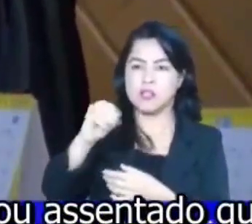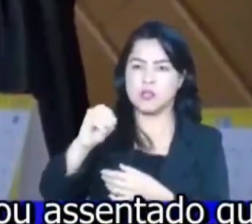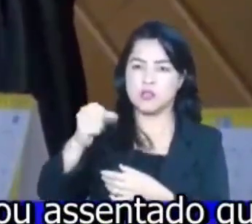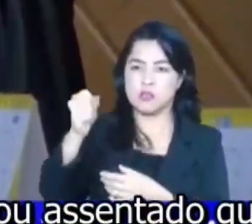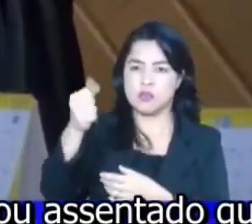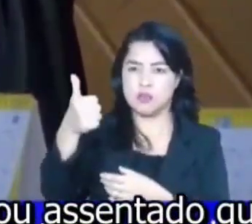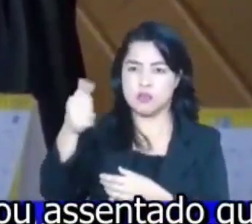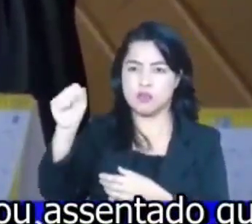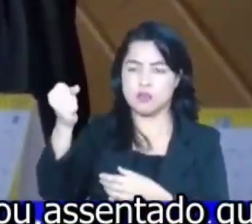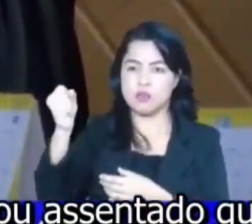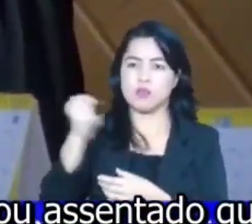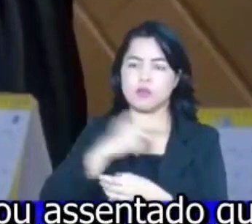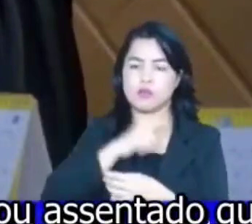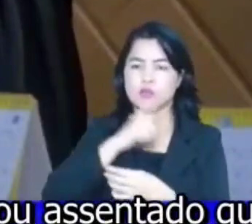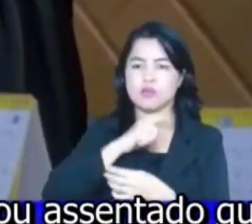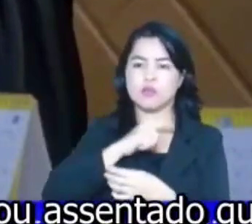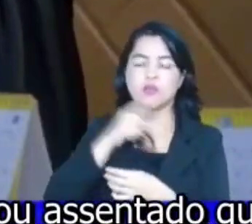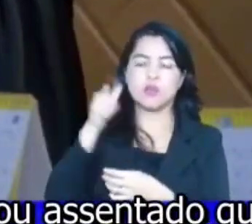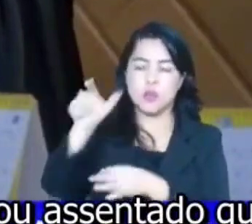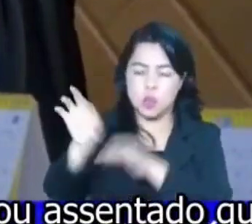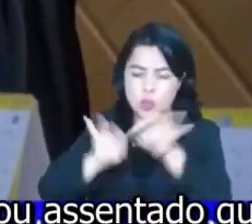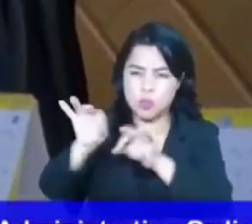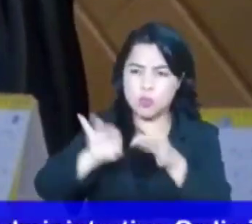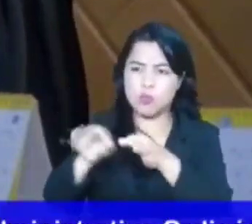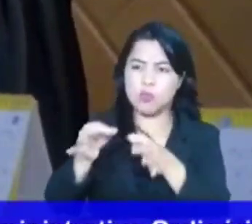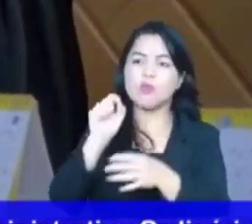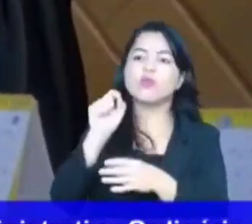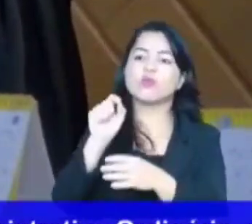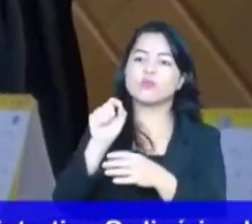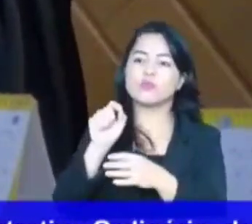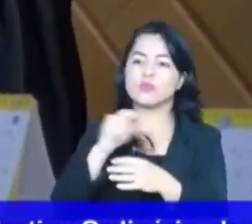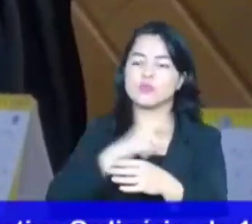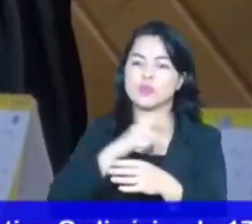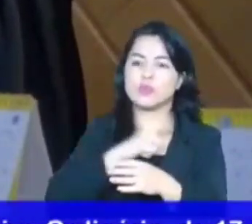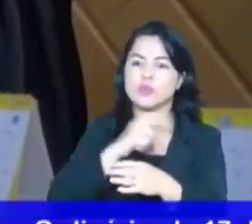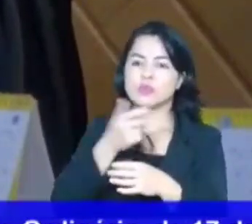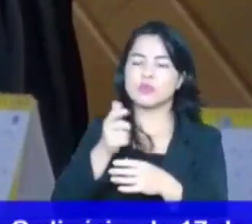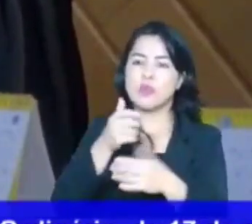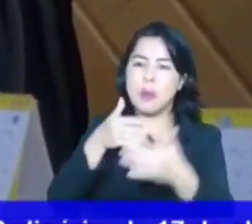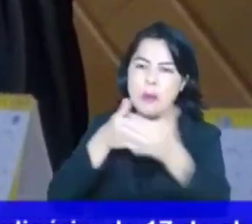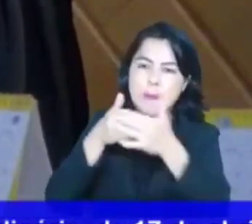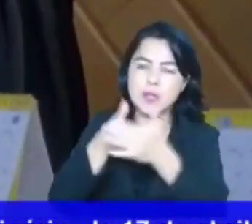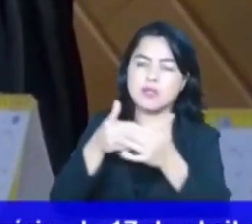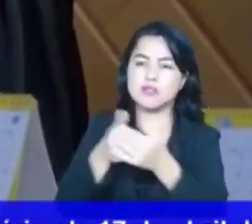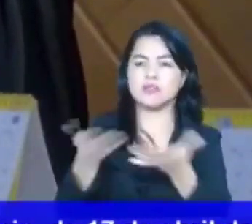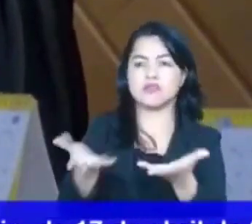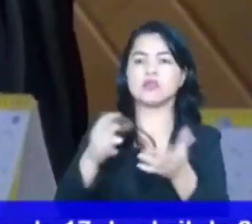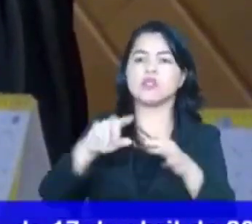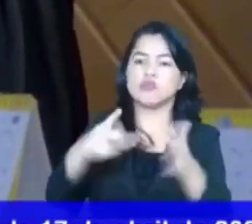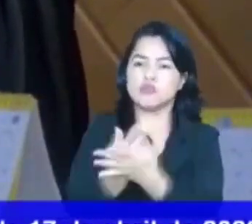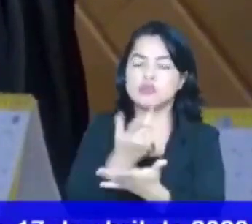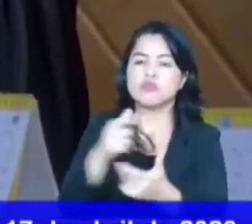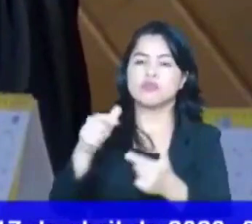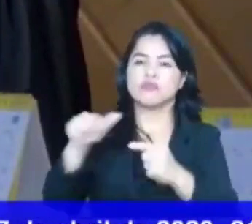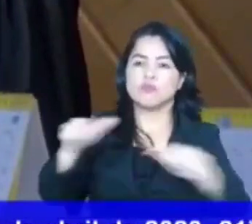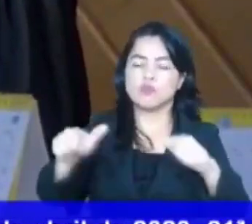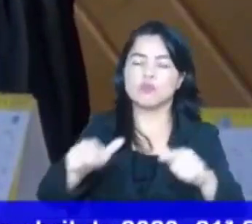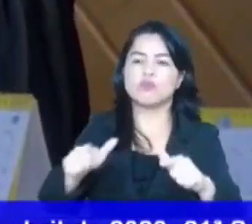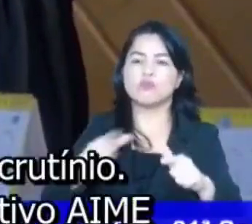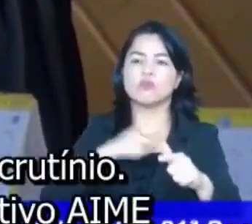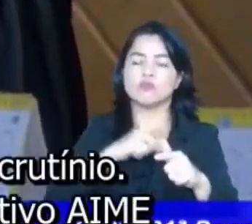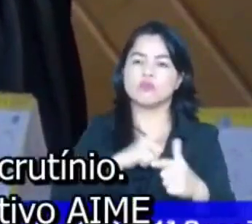em que fica consignado, ficou assentado que encontra impedido de atuar a qualquer tempo em ações ou recursos que